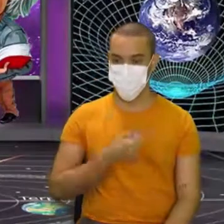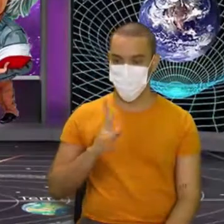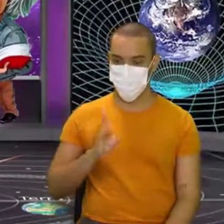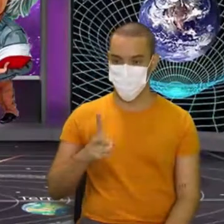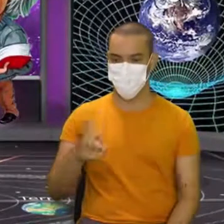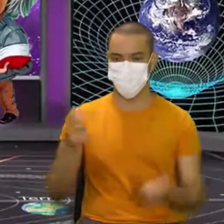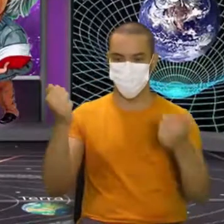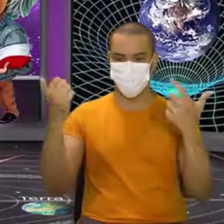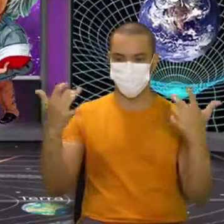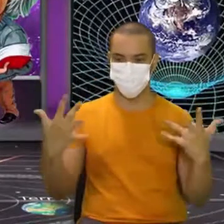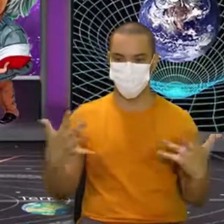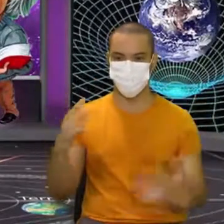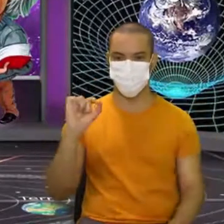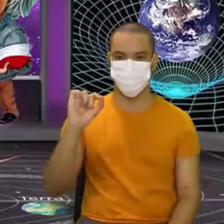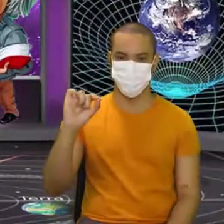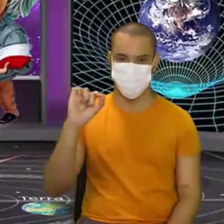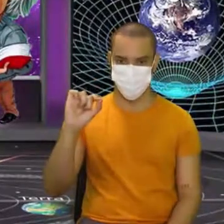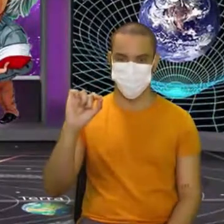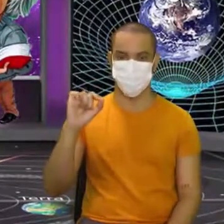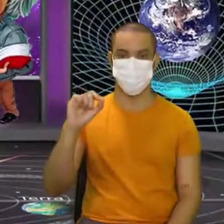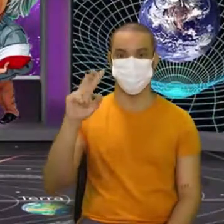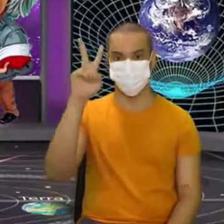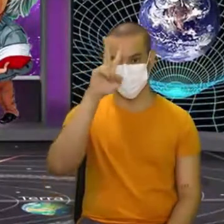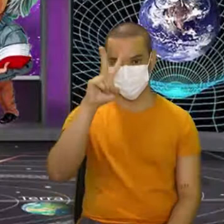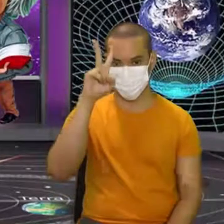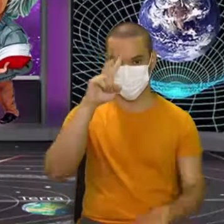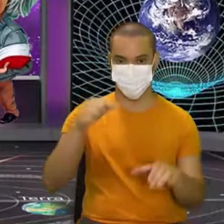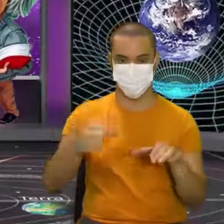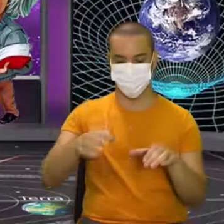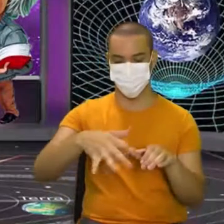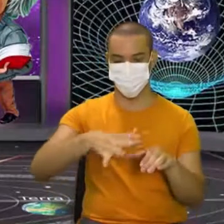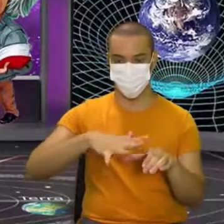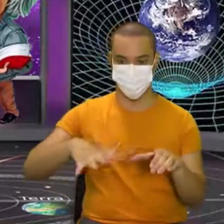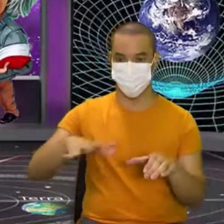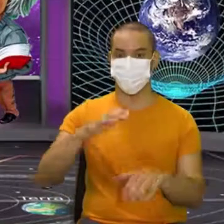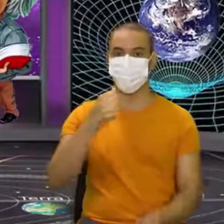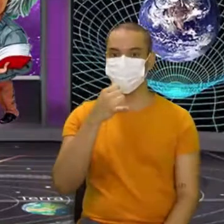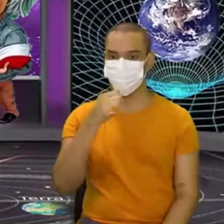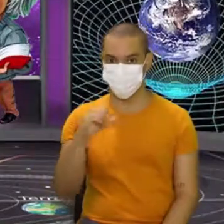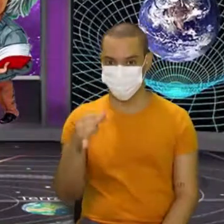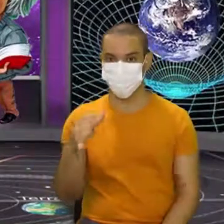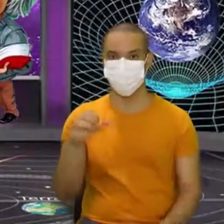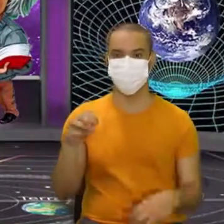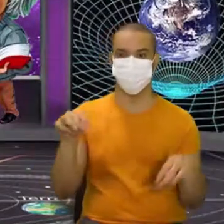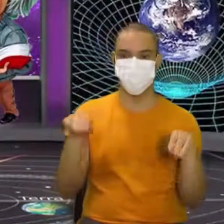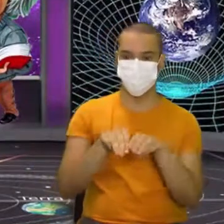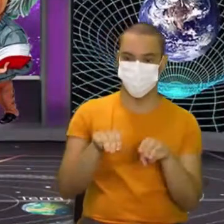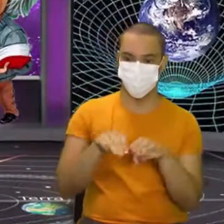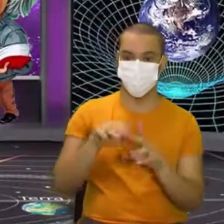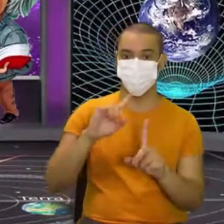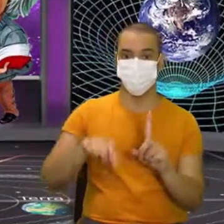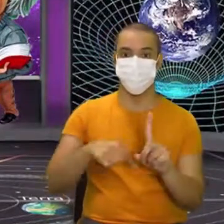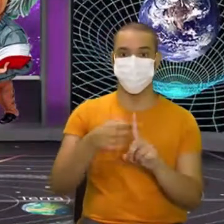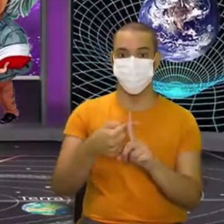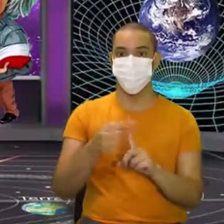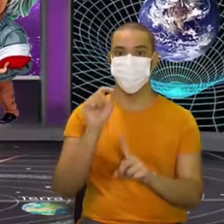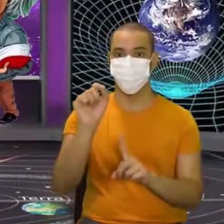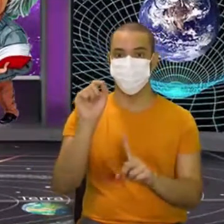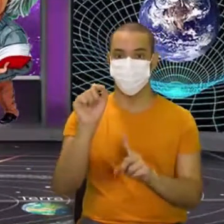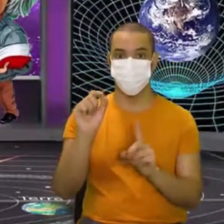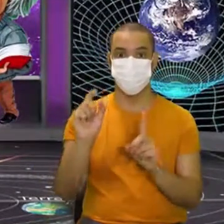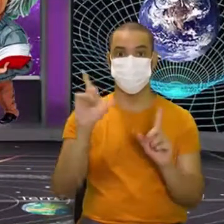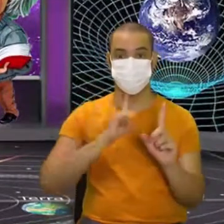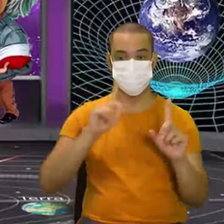falando sobre a questão de Campos elétricos campo magnético só que agora vai ter um assunto novo